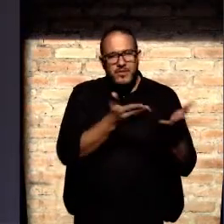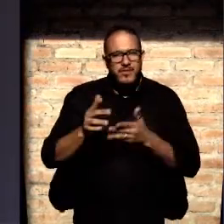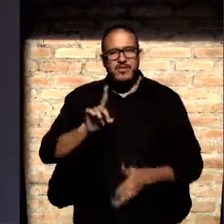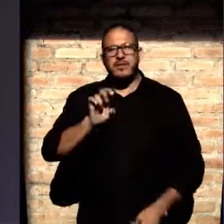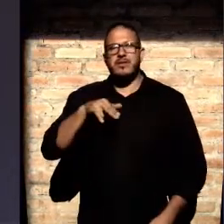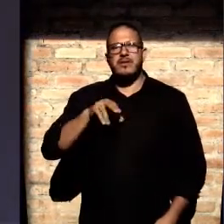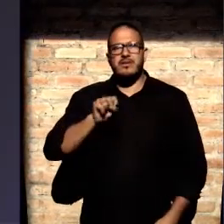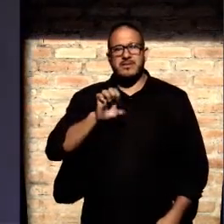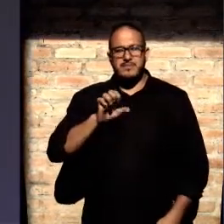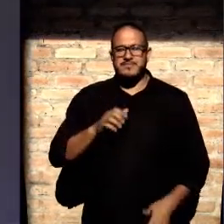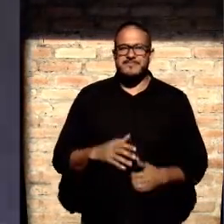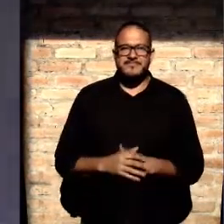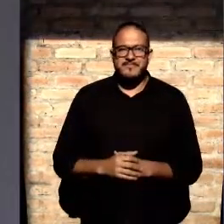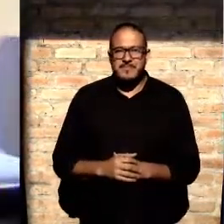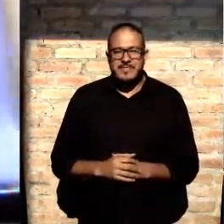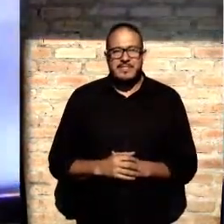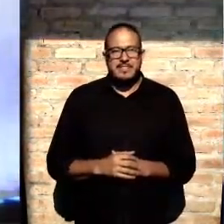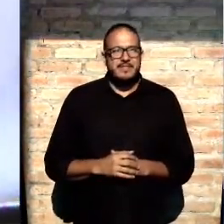fraga